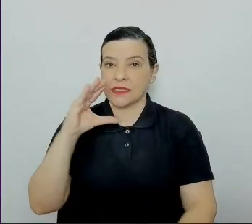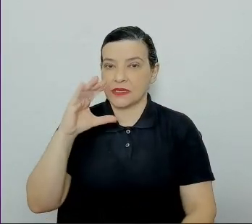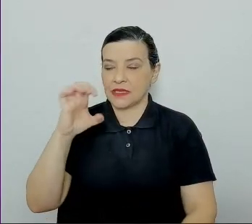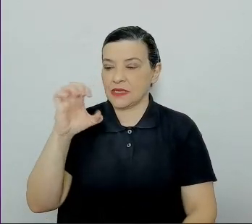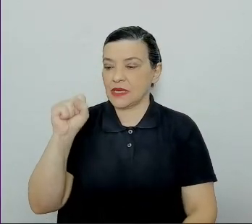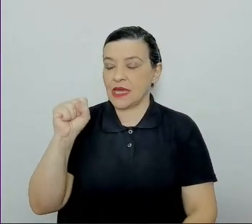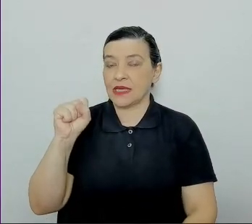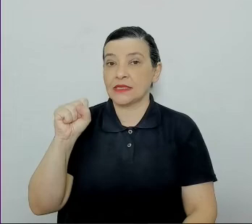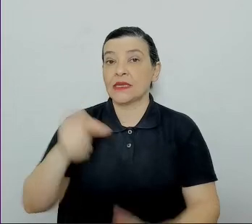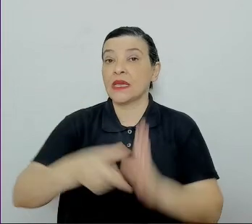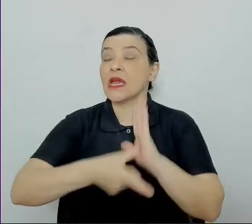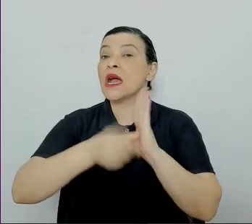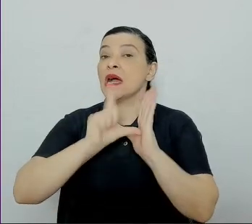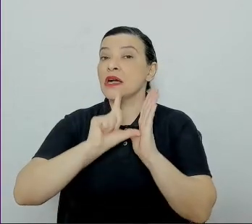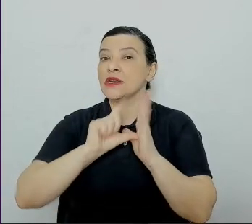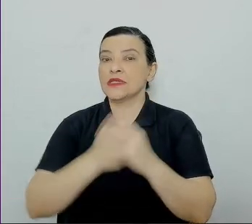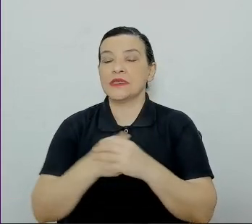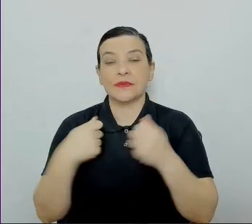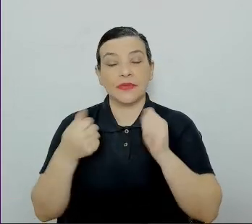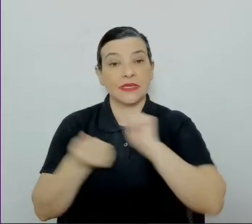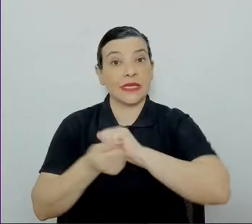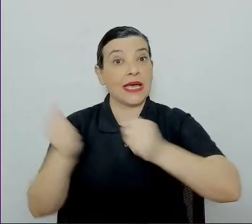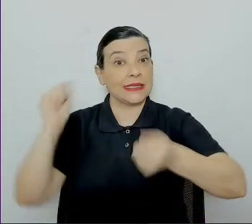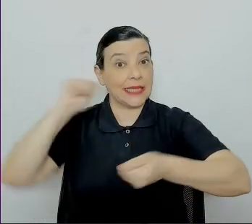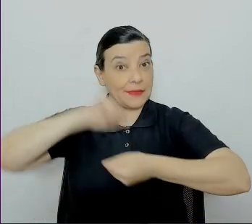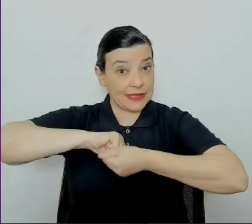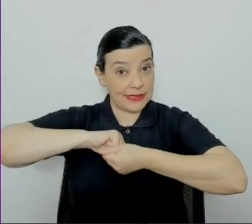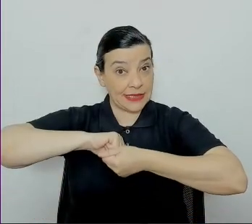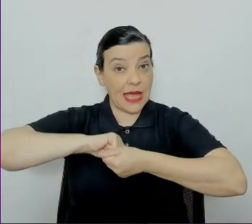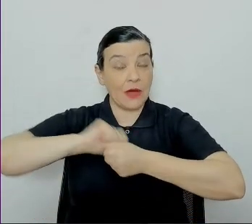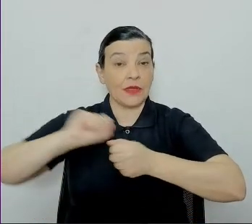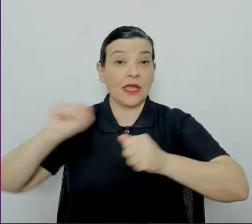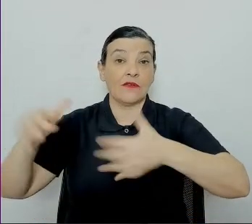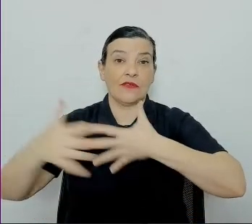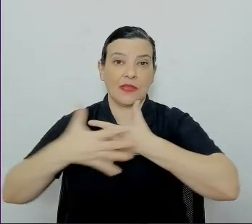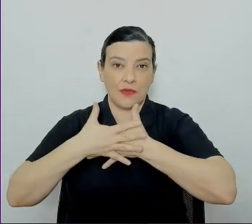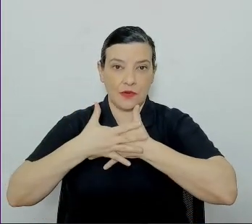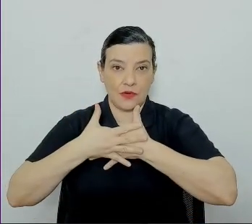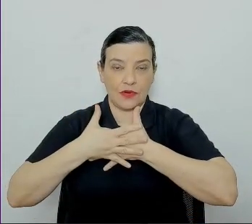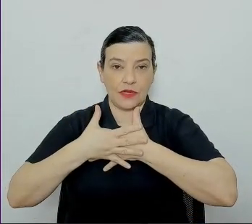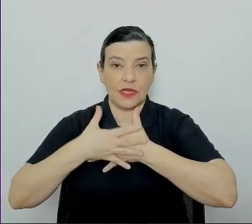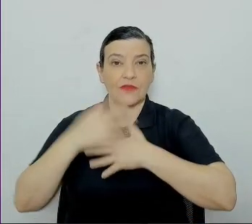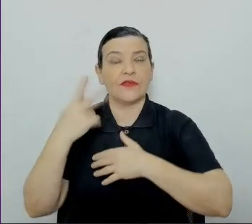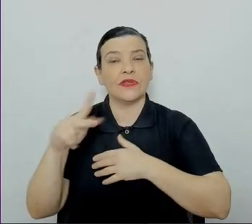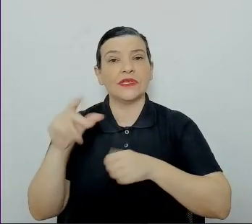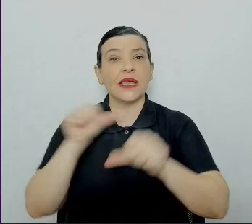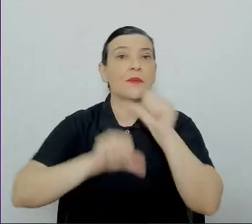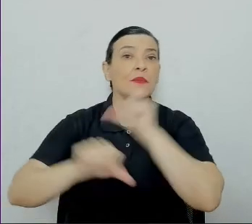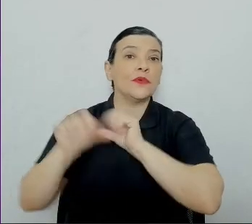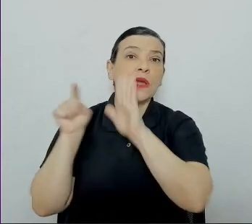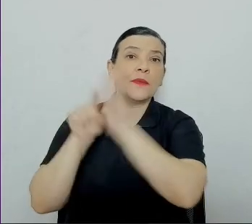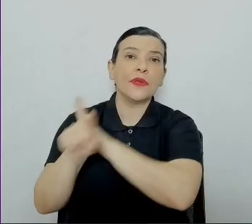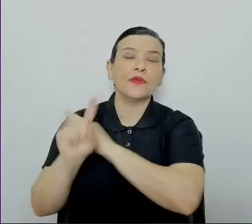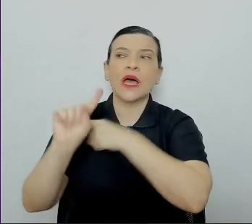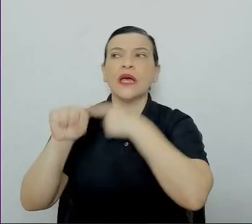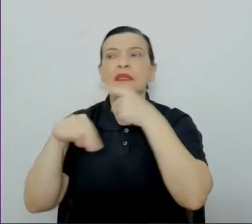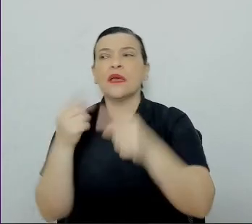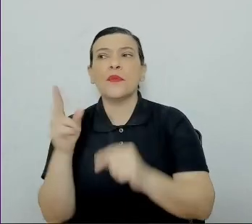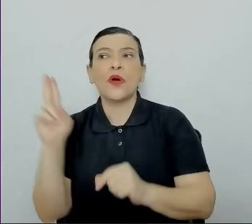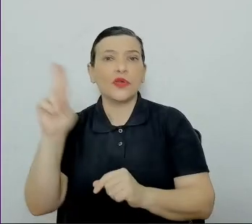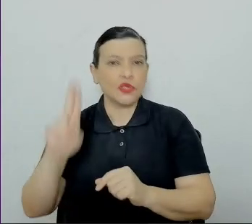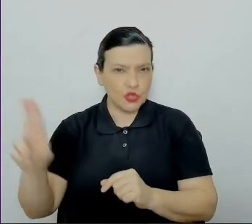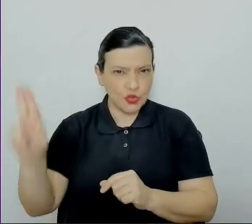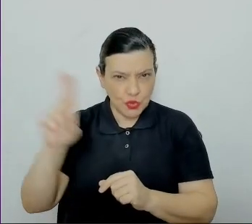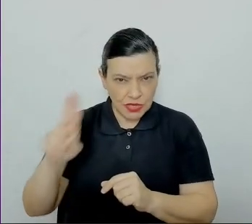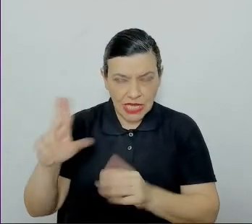primeiro você tem que adaptar o framework original. Você muda a pergunta, colocando depois de usar o nome da